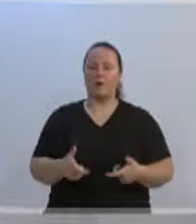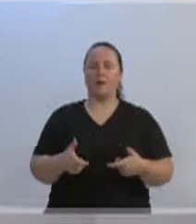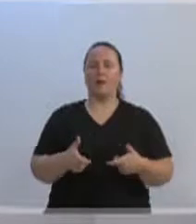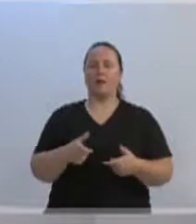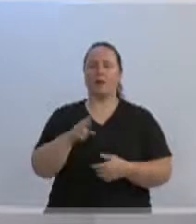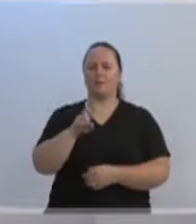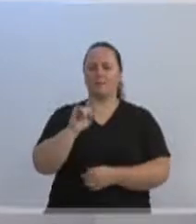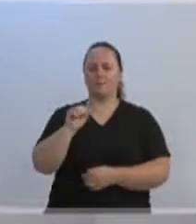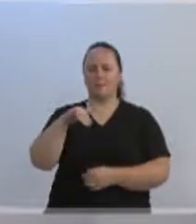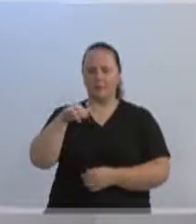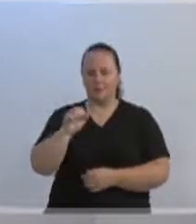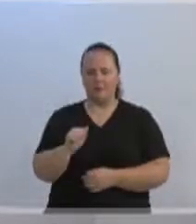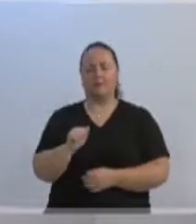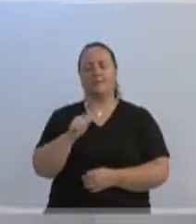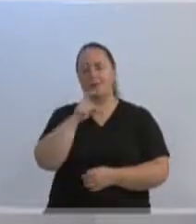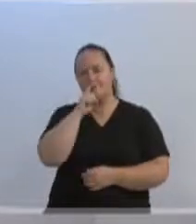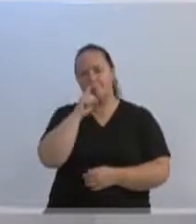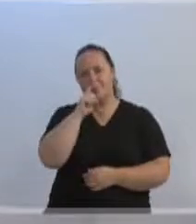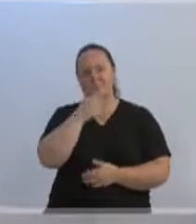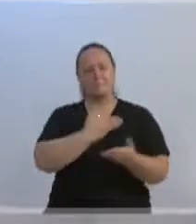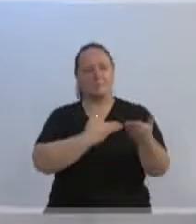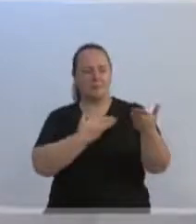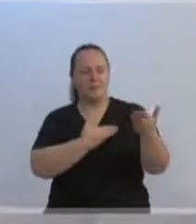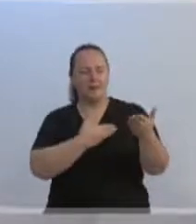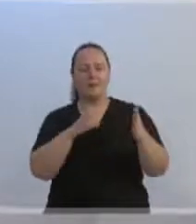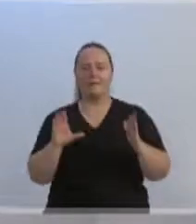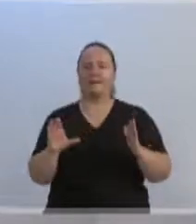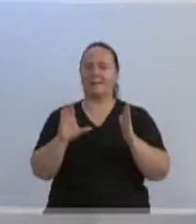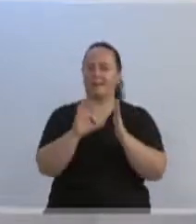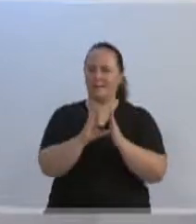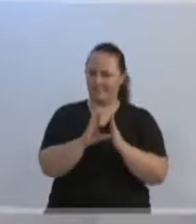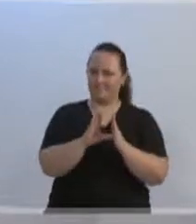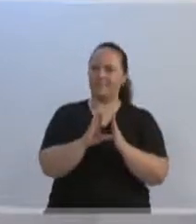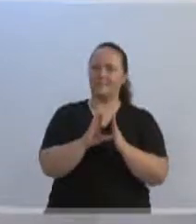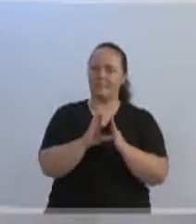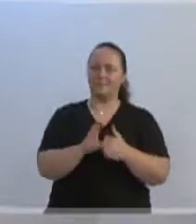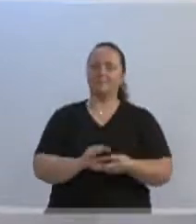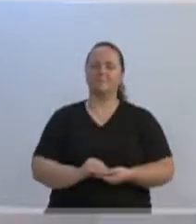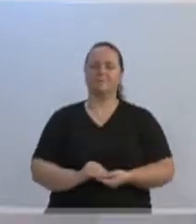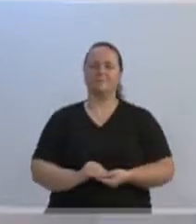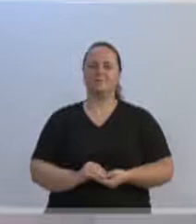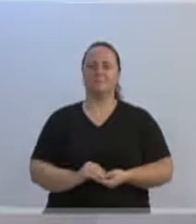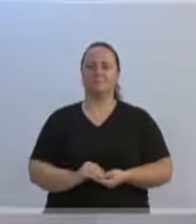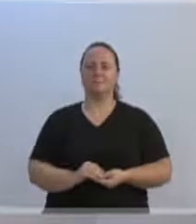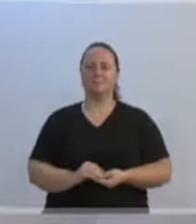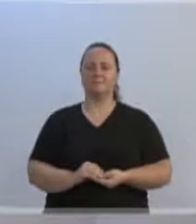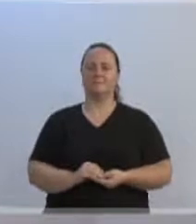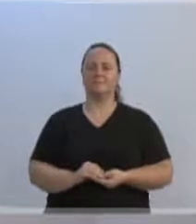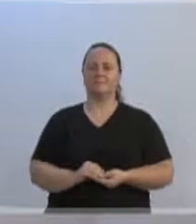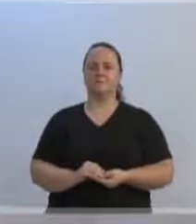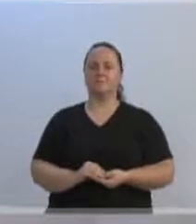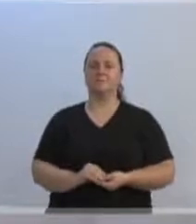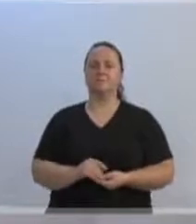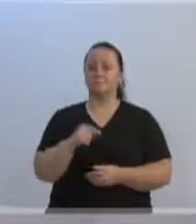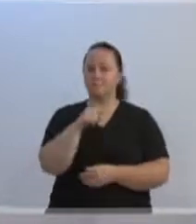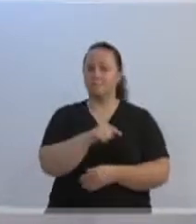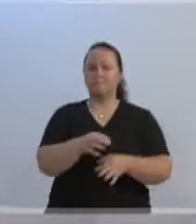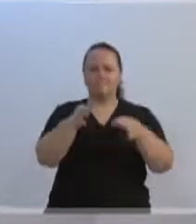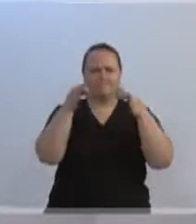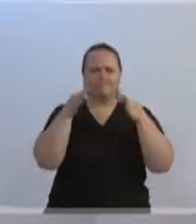pai do nosso colega e amigo vereador alexandre caminha que justamente foi